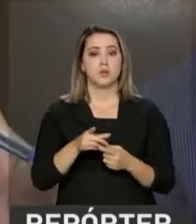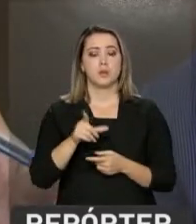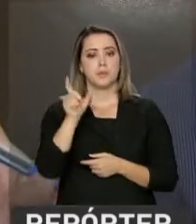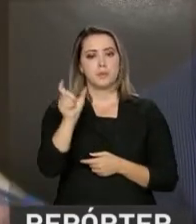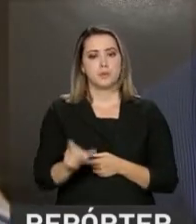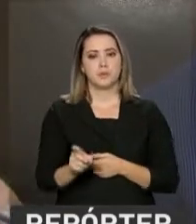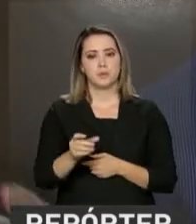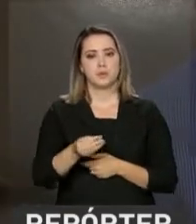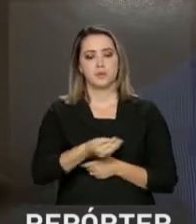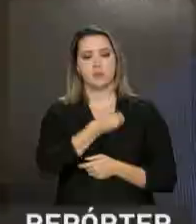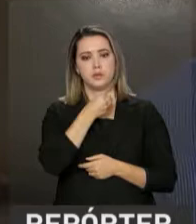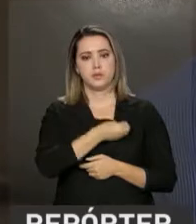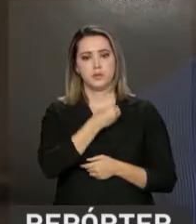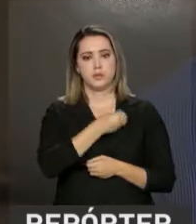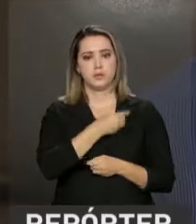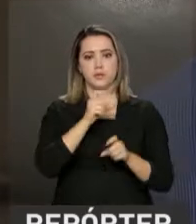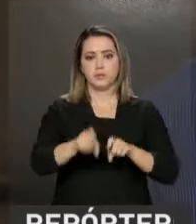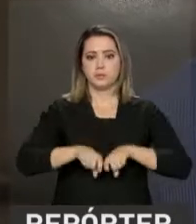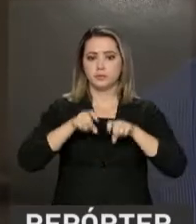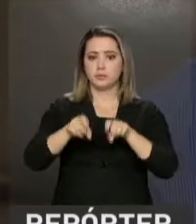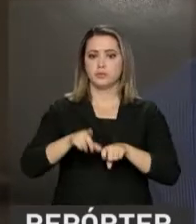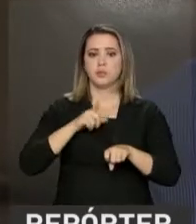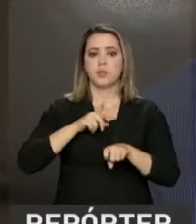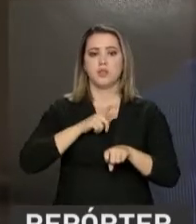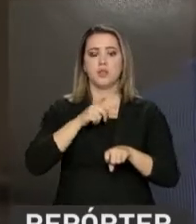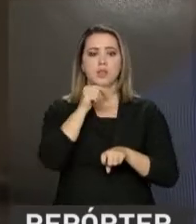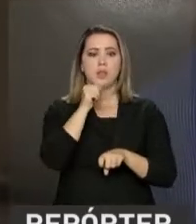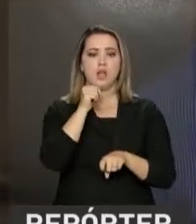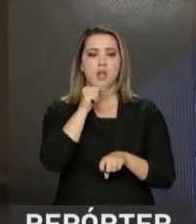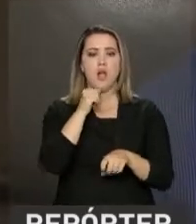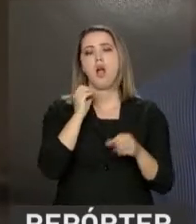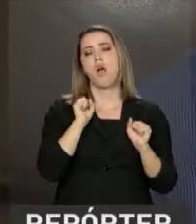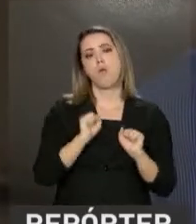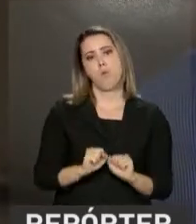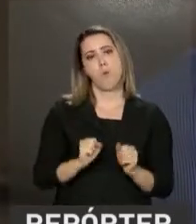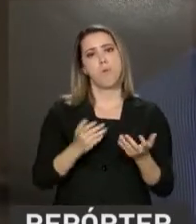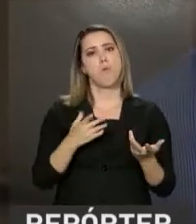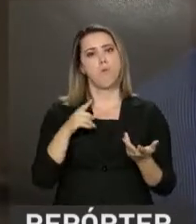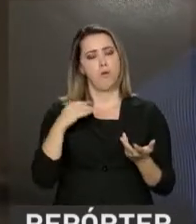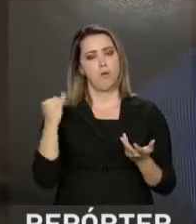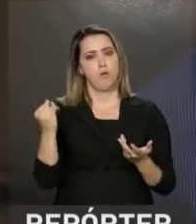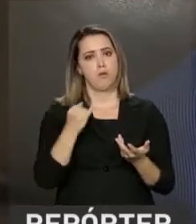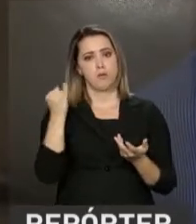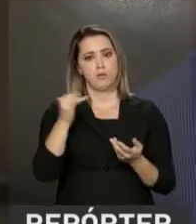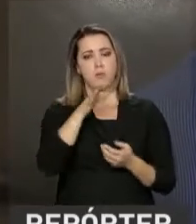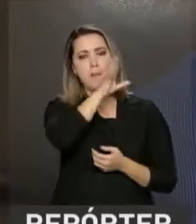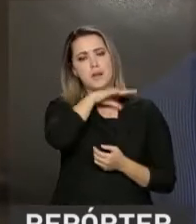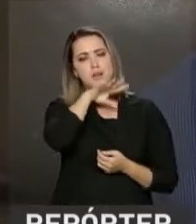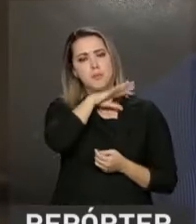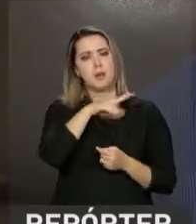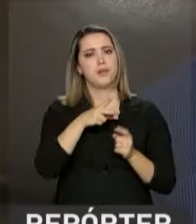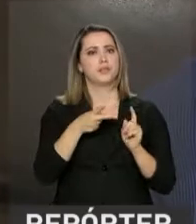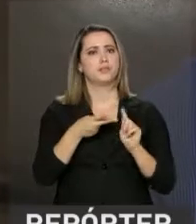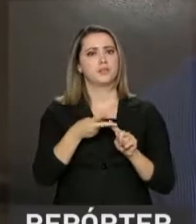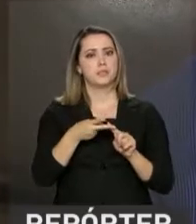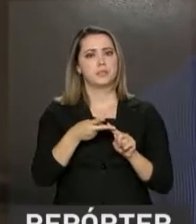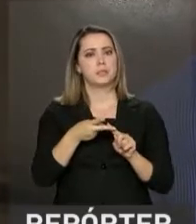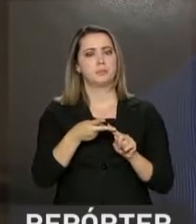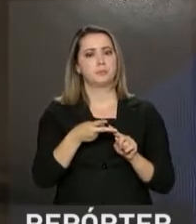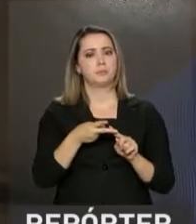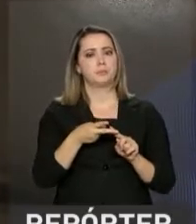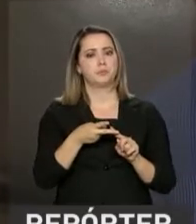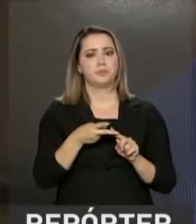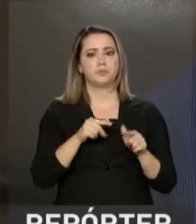rural vão estar com água suficiente pra para animais pra fazer